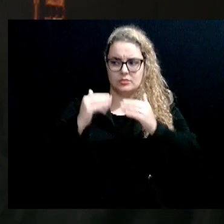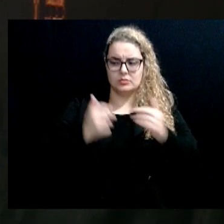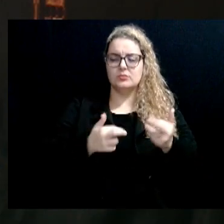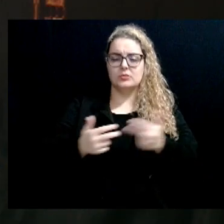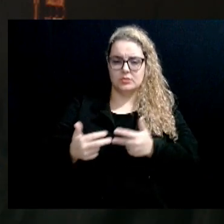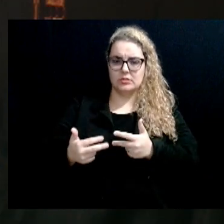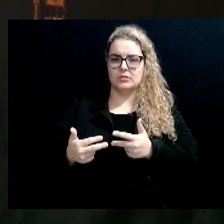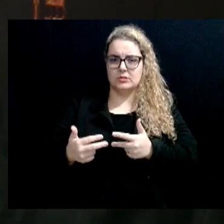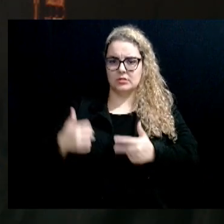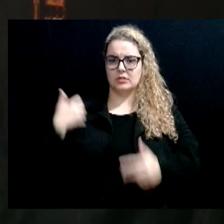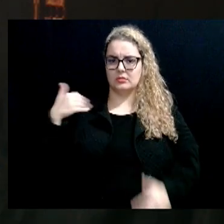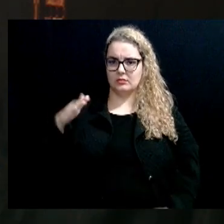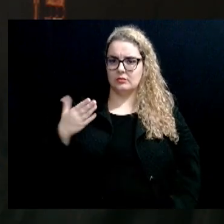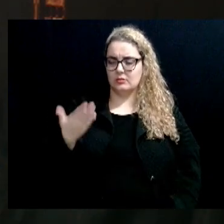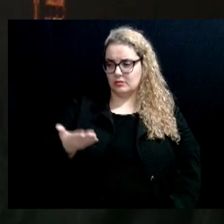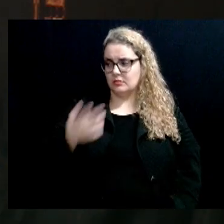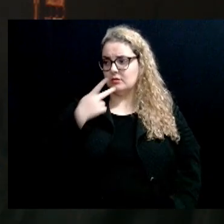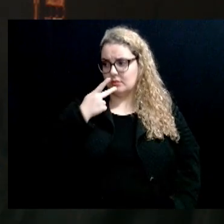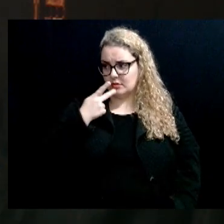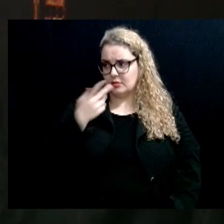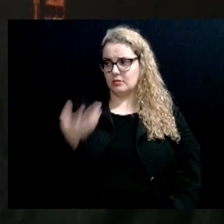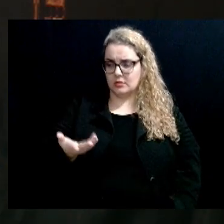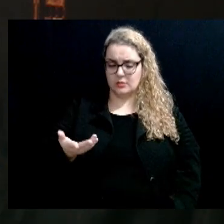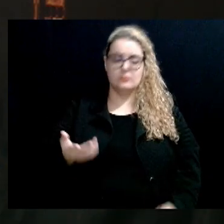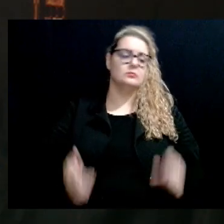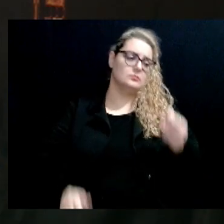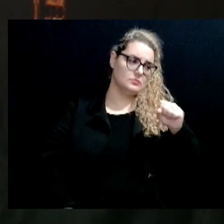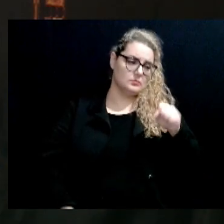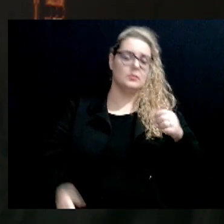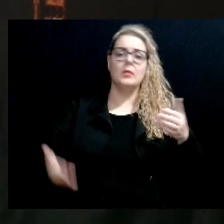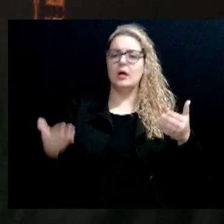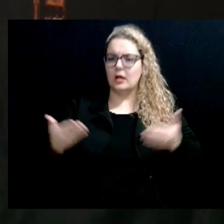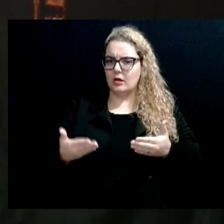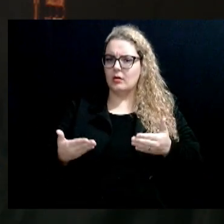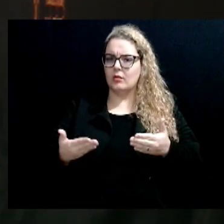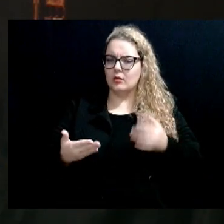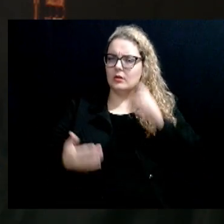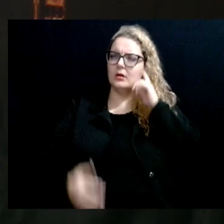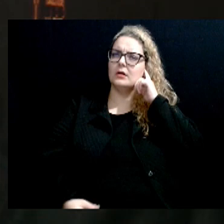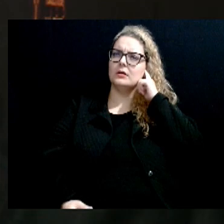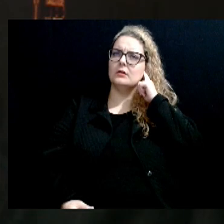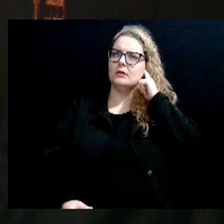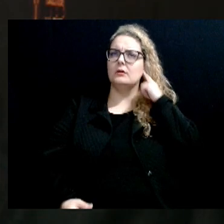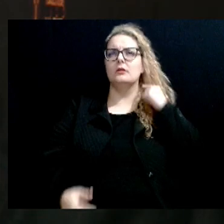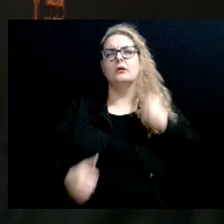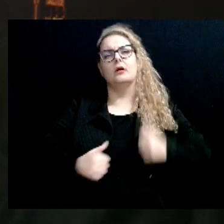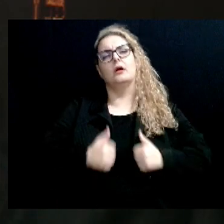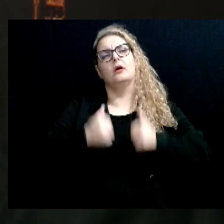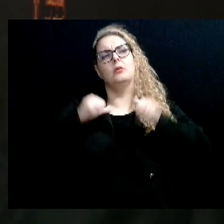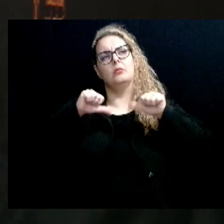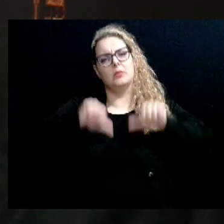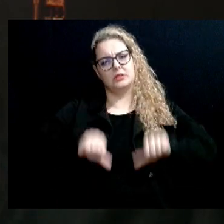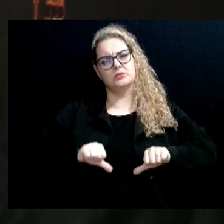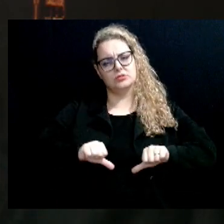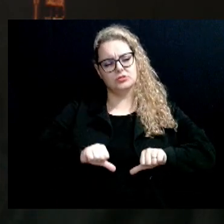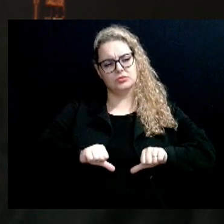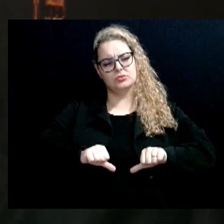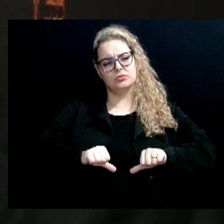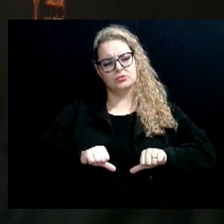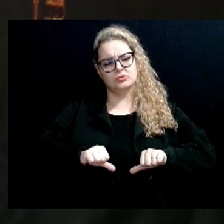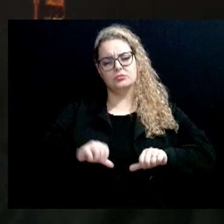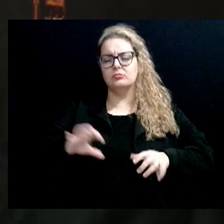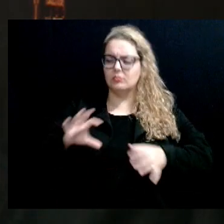já trouxeram isso pra gente. Agora, a baixa autoestima, ela está em conexão com a